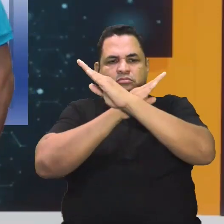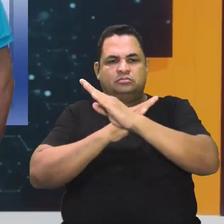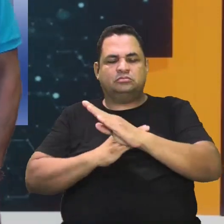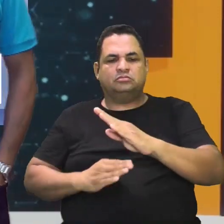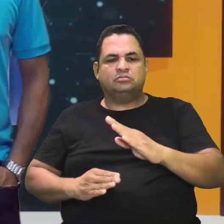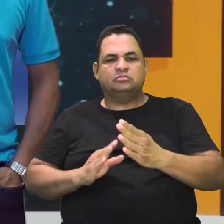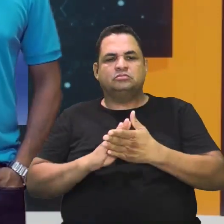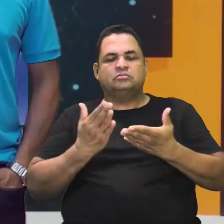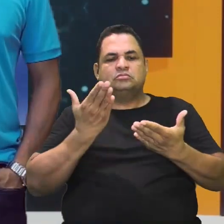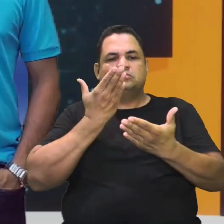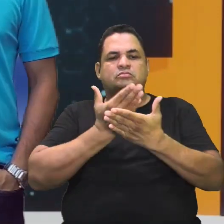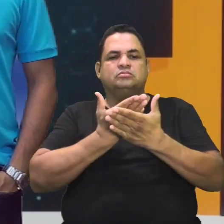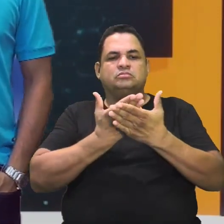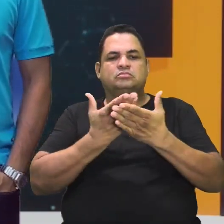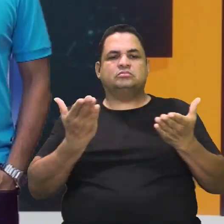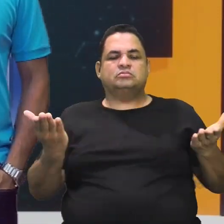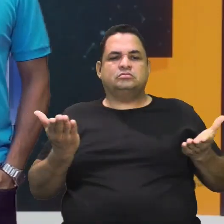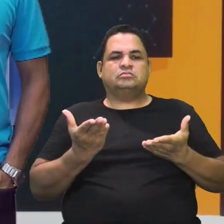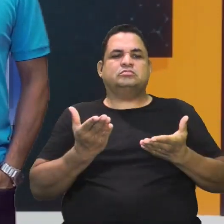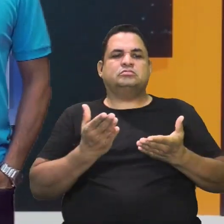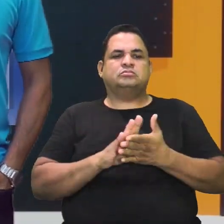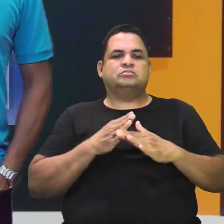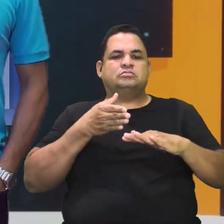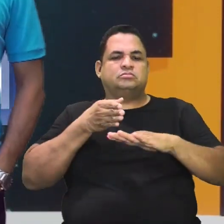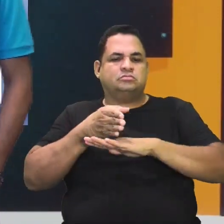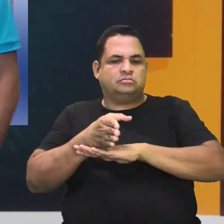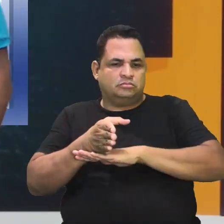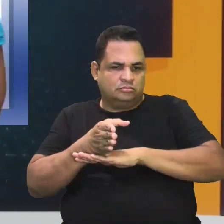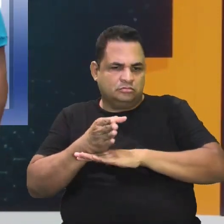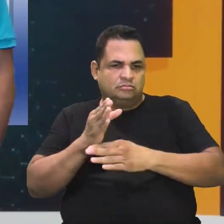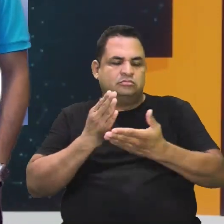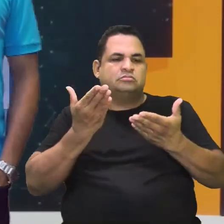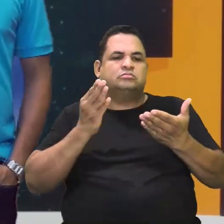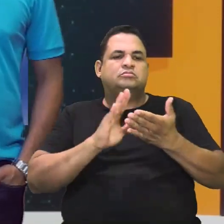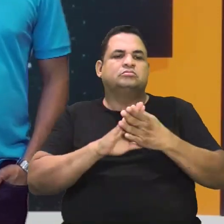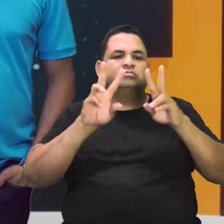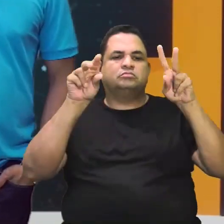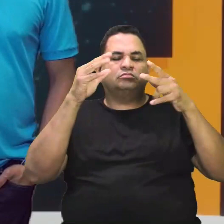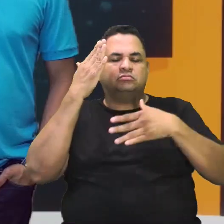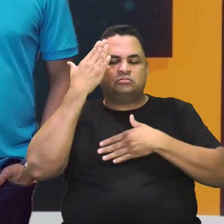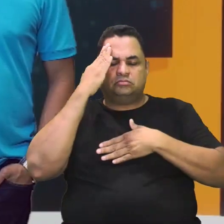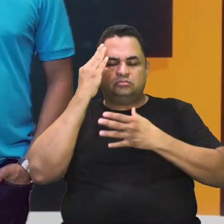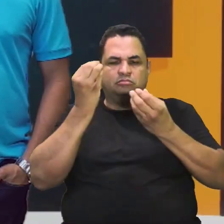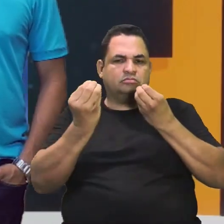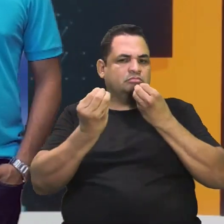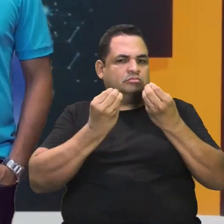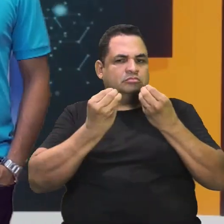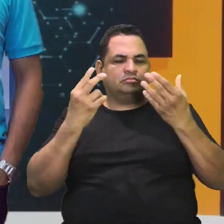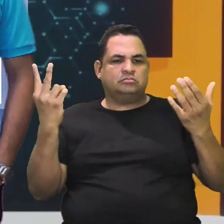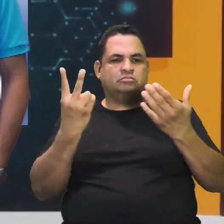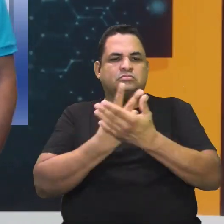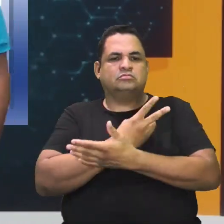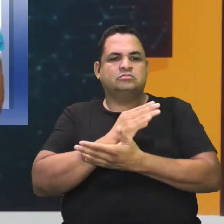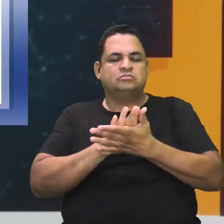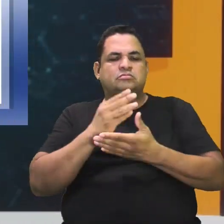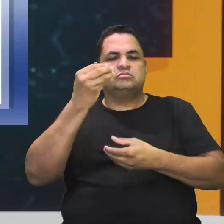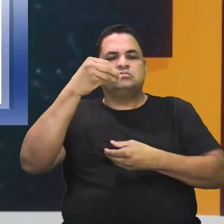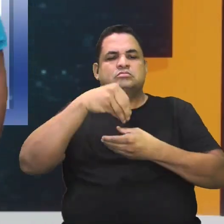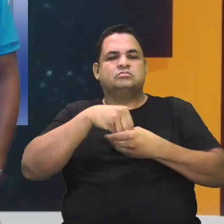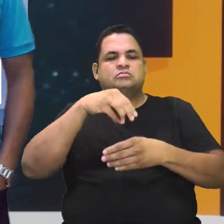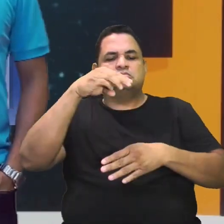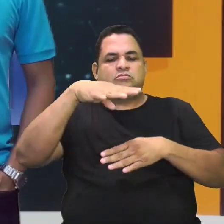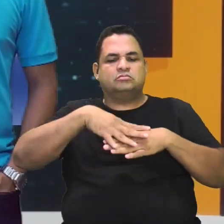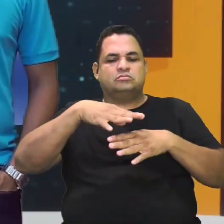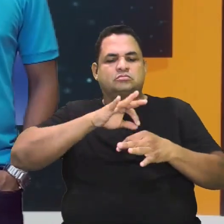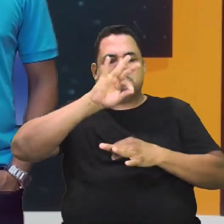é hora da gente estudar um pouco mais, né? Adentrar realmente ao assunto e entender como isso funciona na geometria